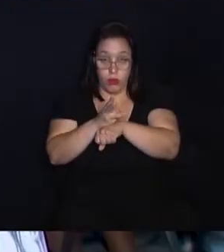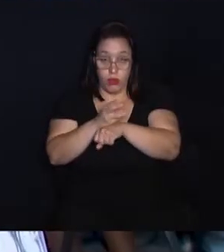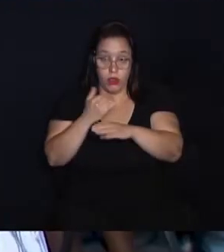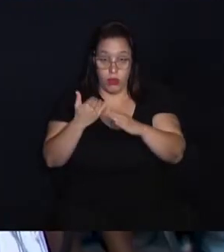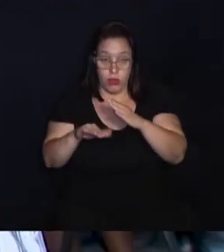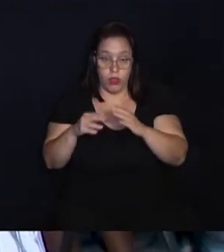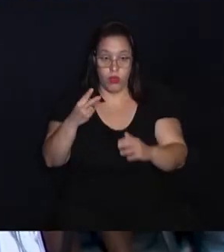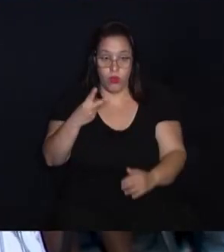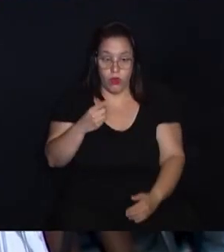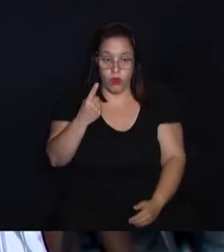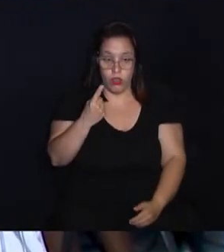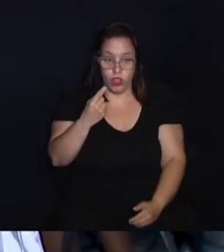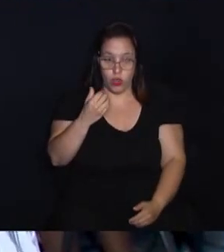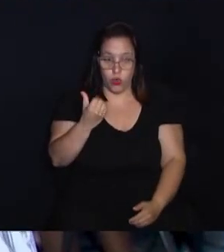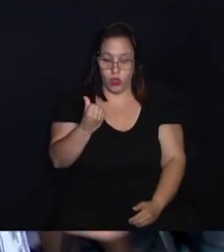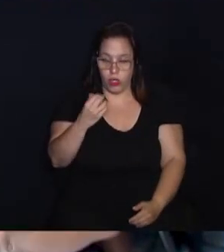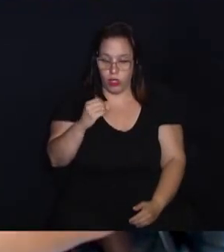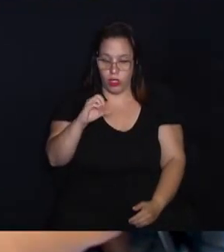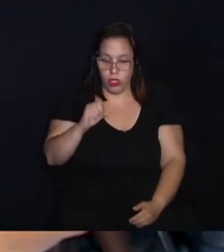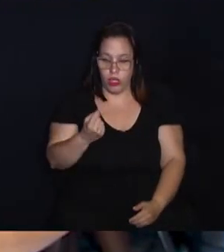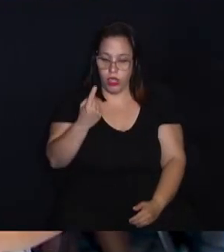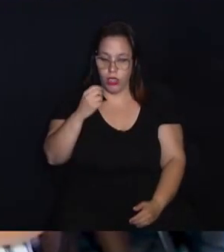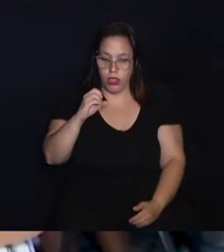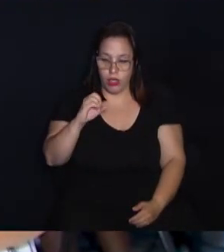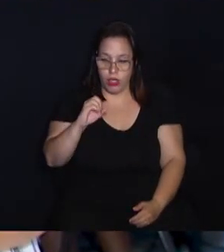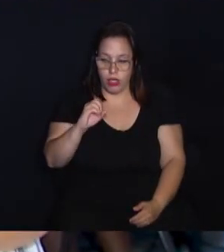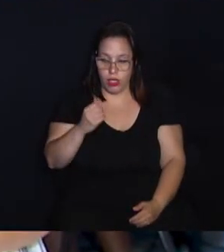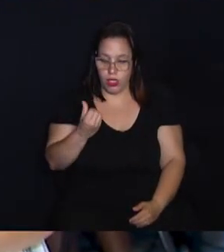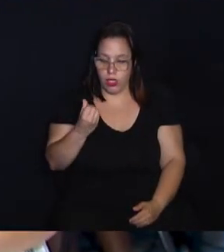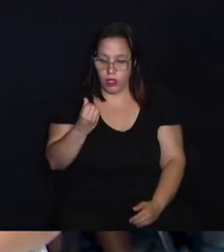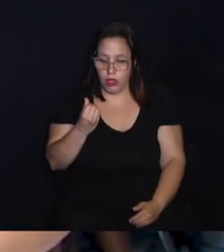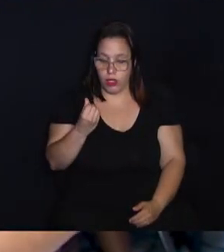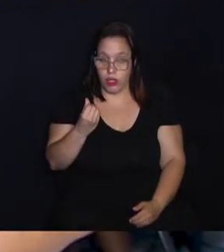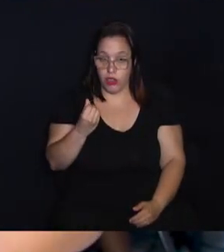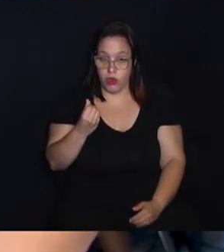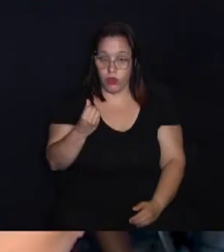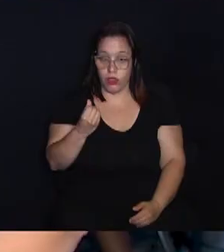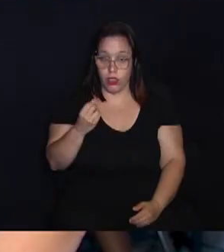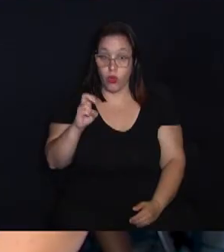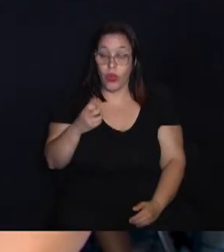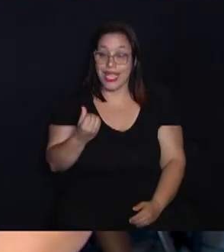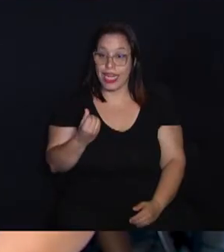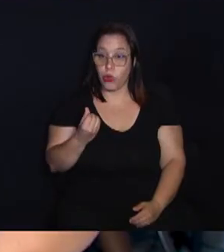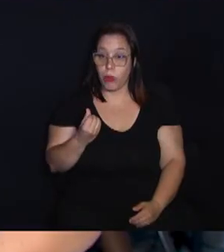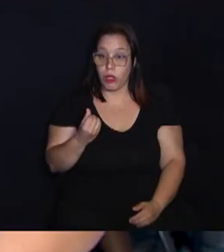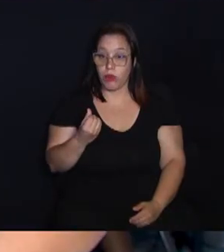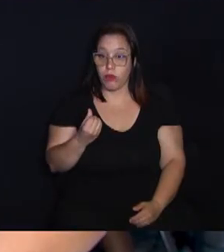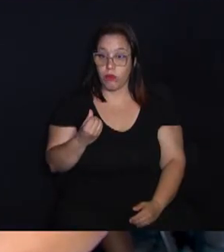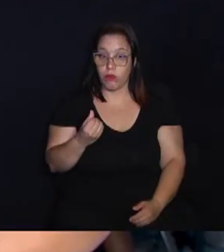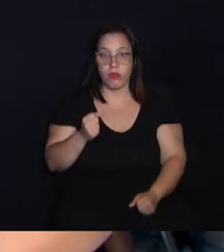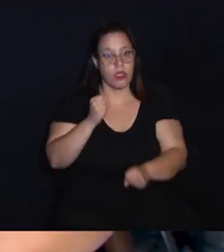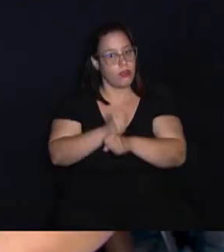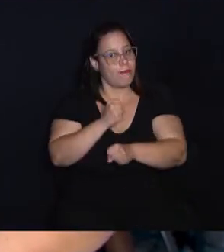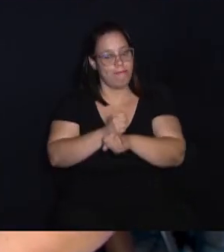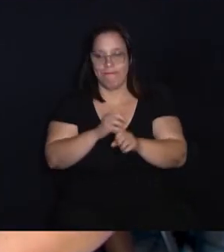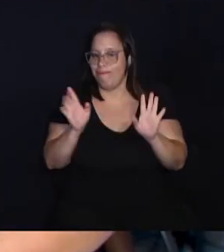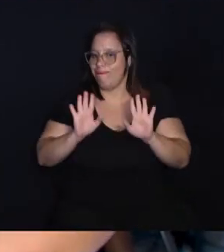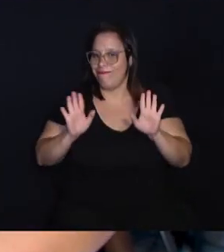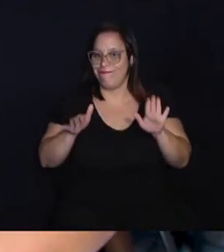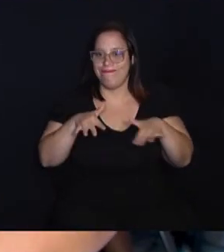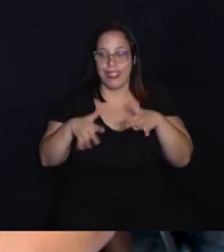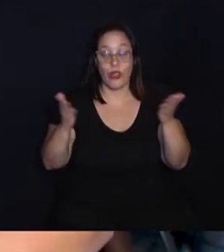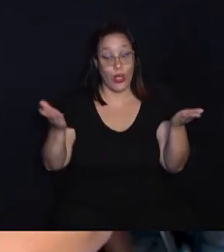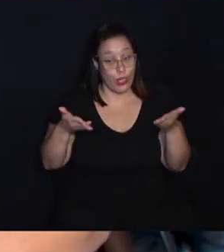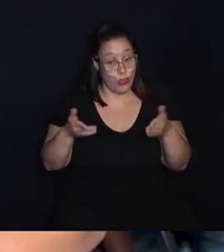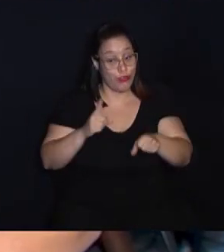então é 2116 0156. 2116 0156. Não espere mais, o momento é esse, a hora é